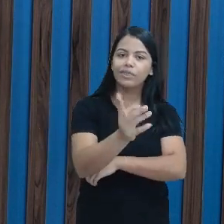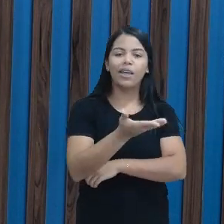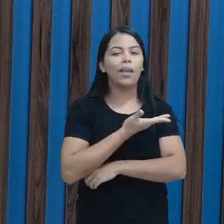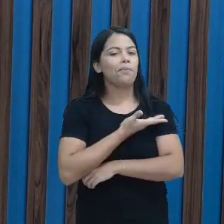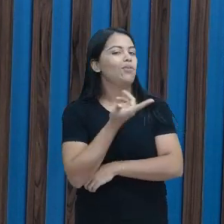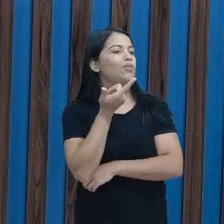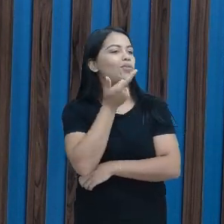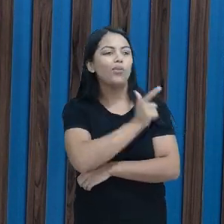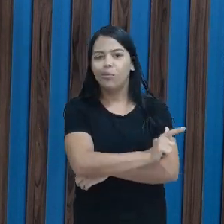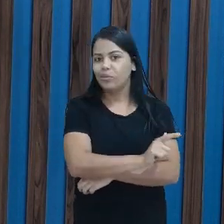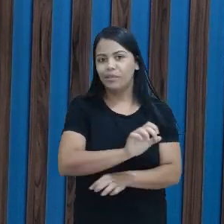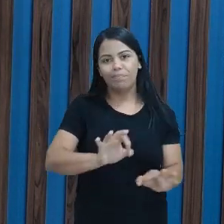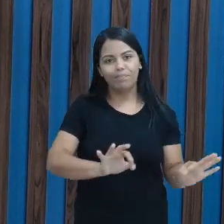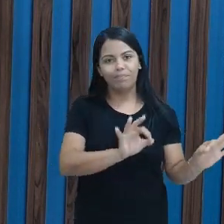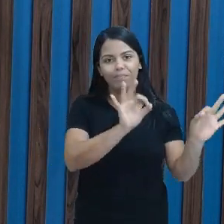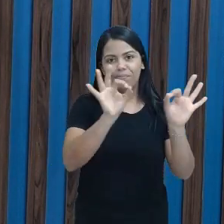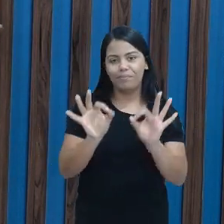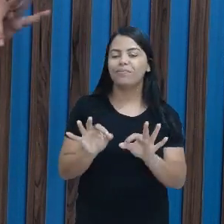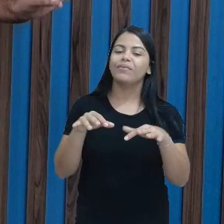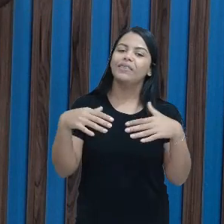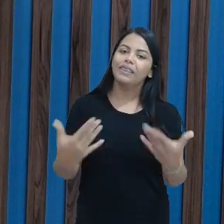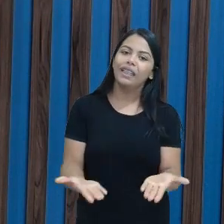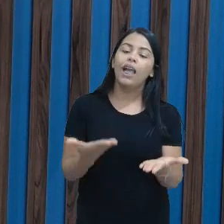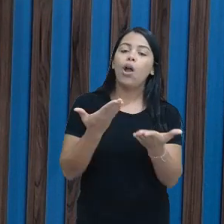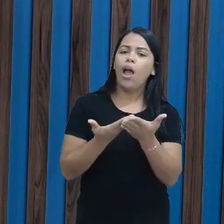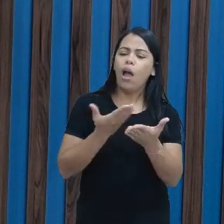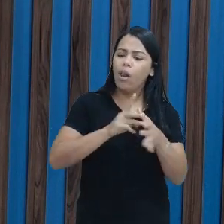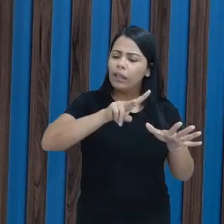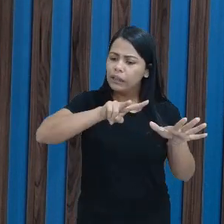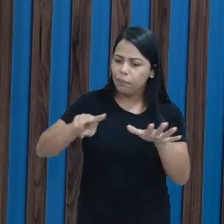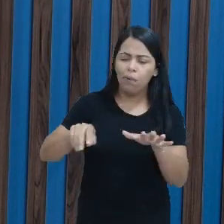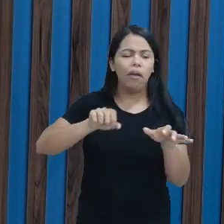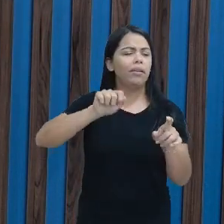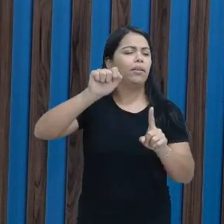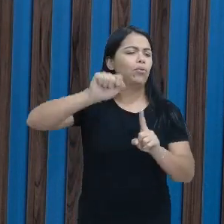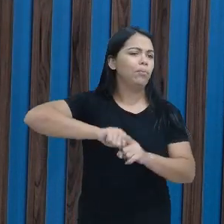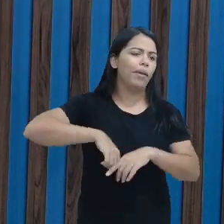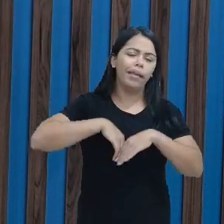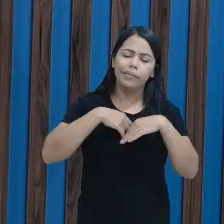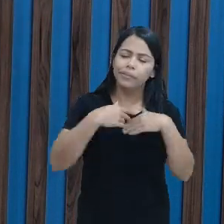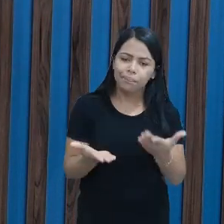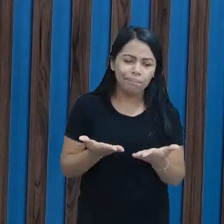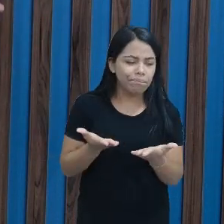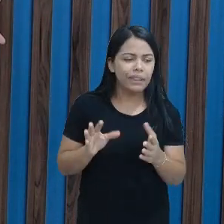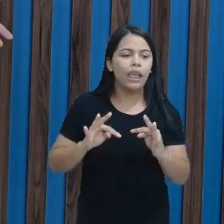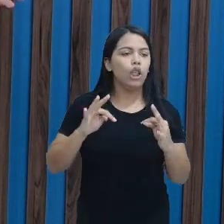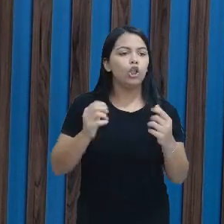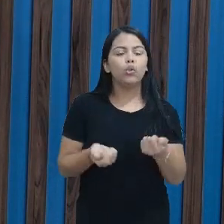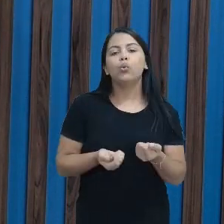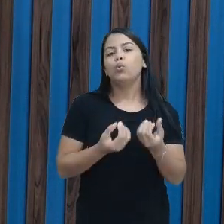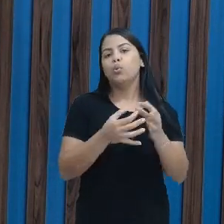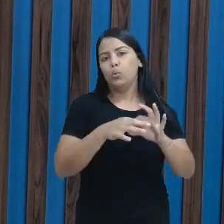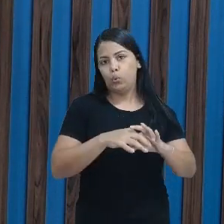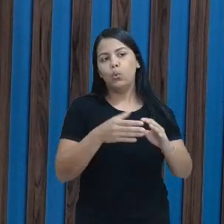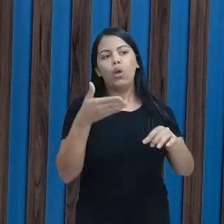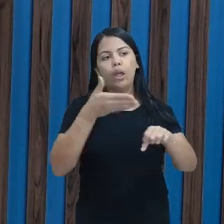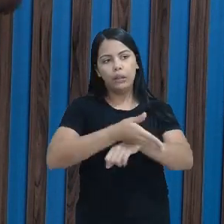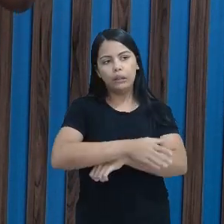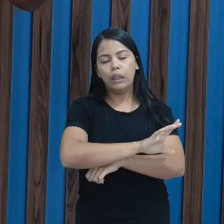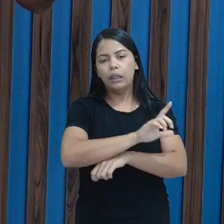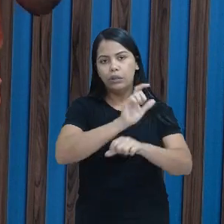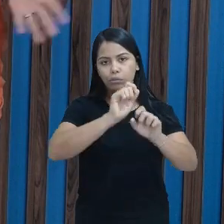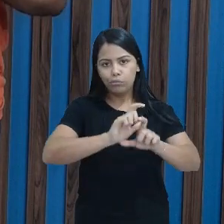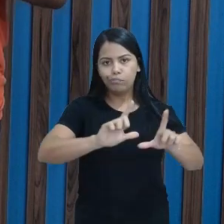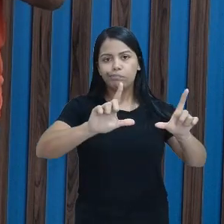não assistiu essa aula, as aulas da semana, do mês, enfim, está lá disponível, conteúdo